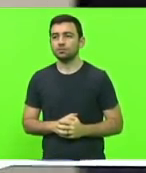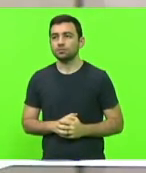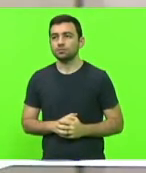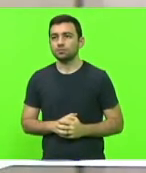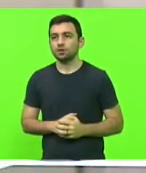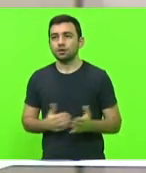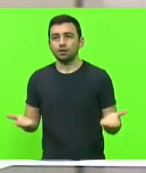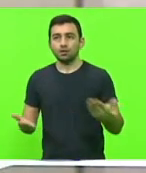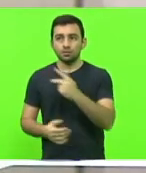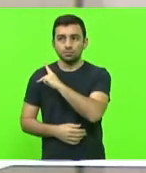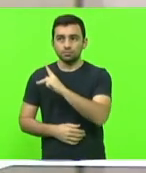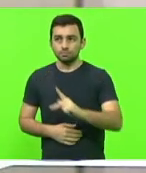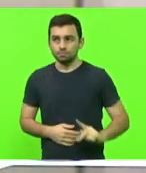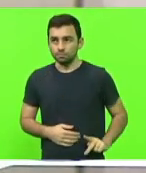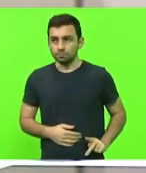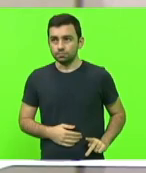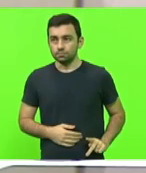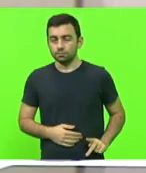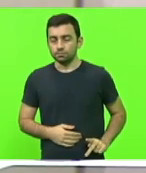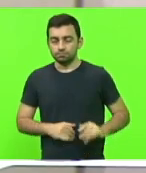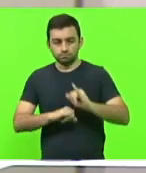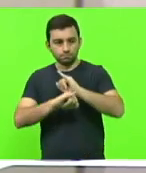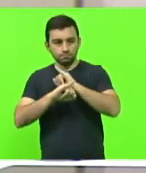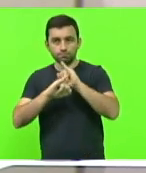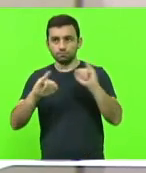Esta presidência comunica